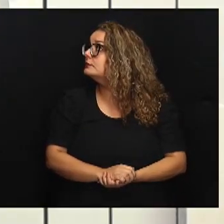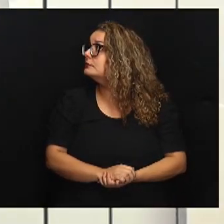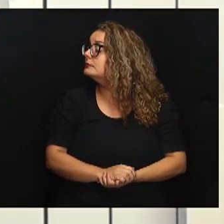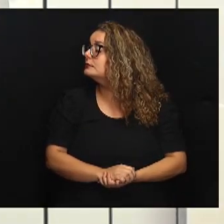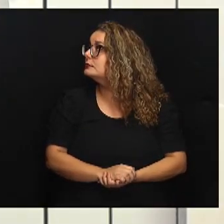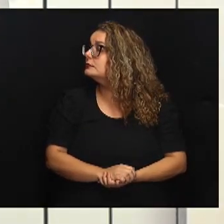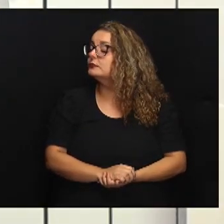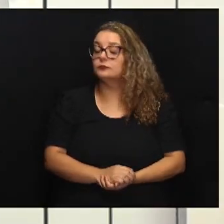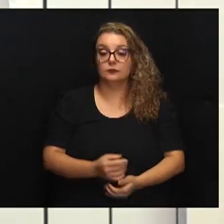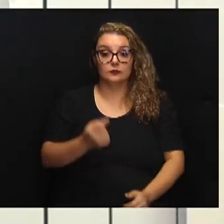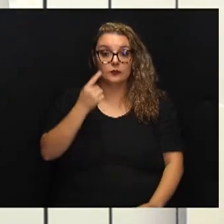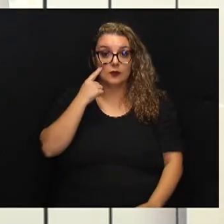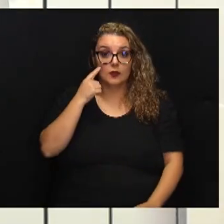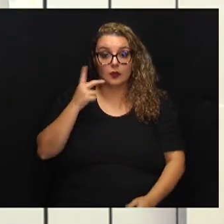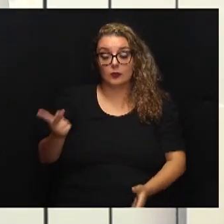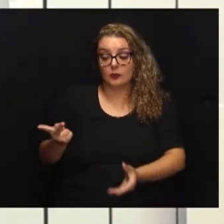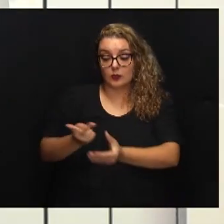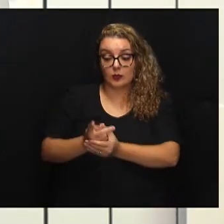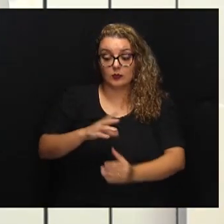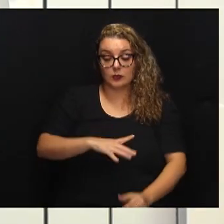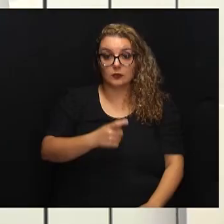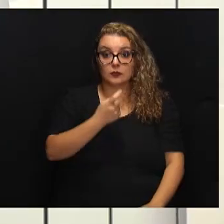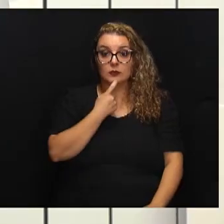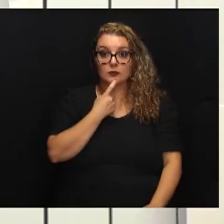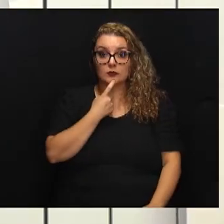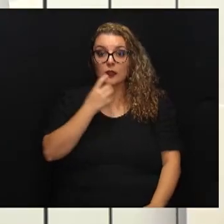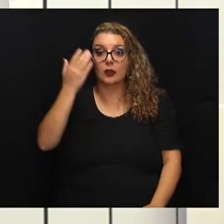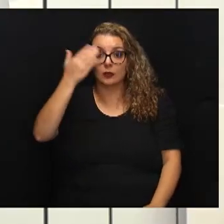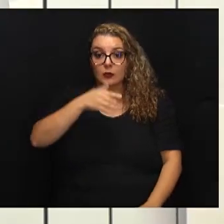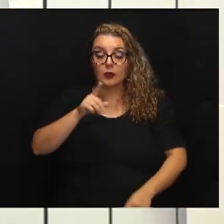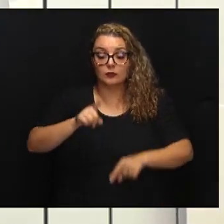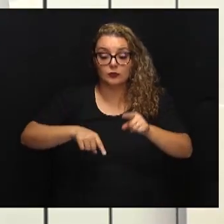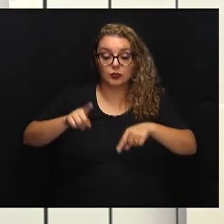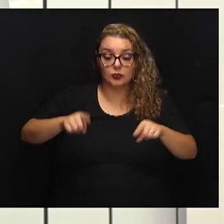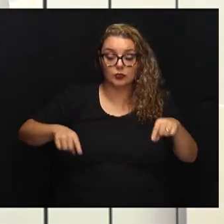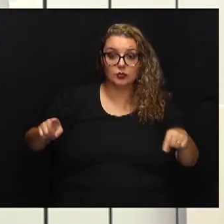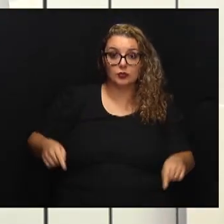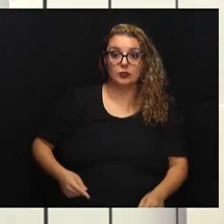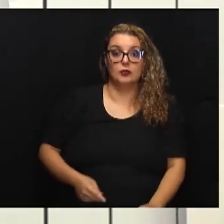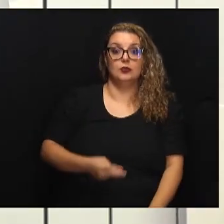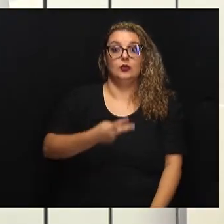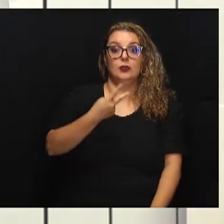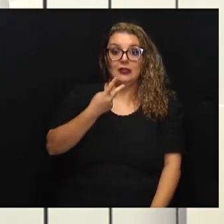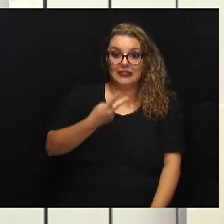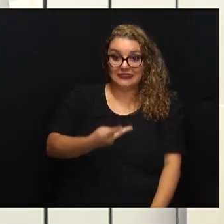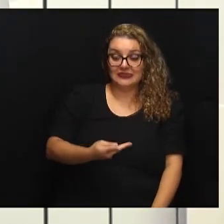E olha só, Procon Campinas constata uma variação de até